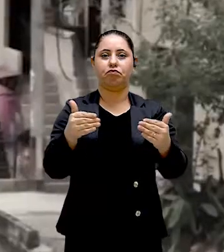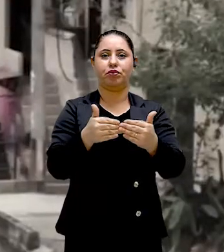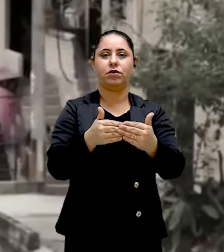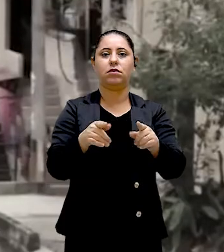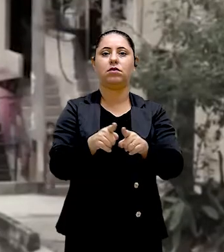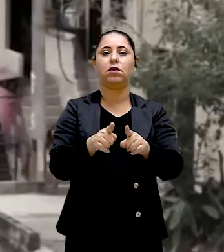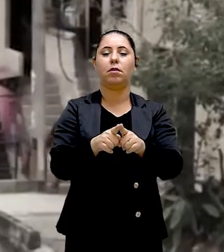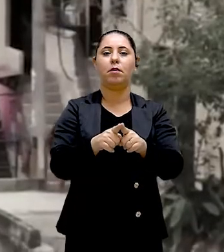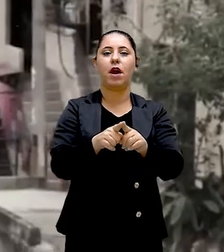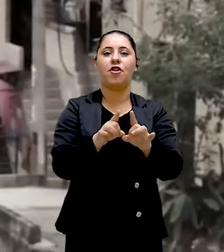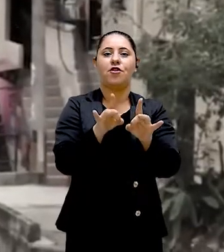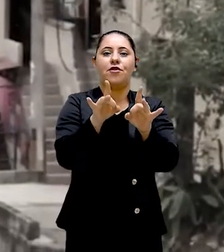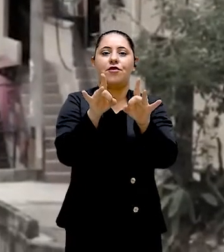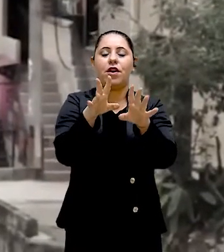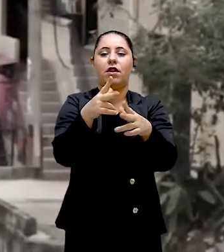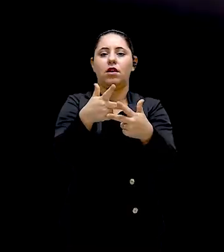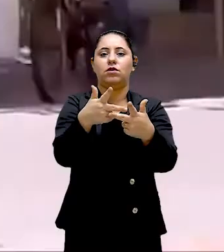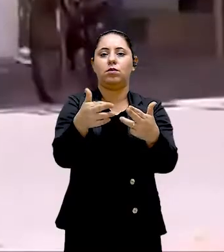importação de produtos assim.